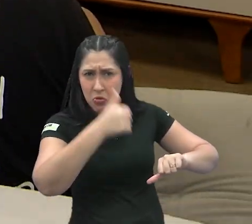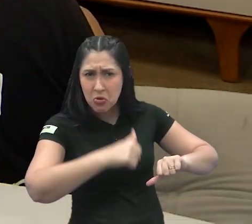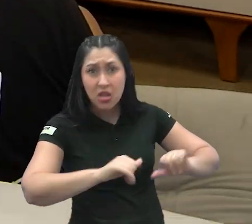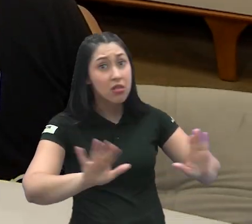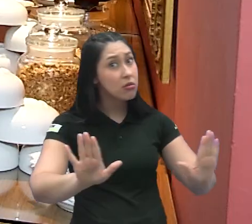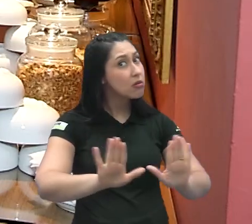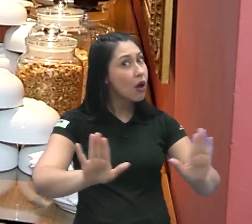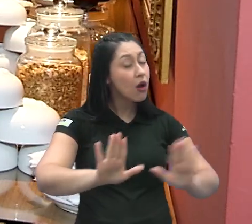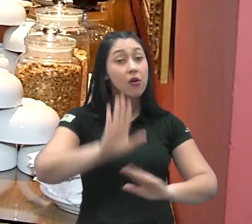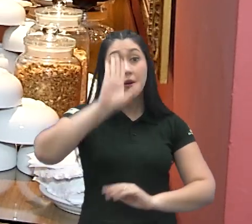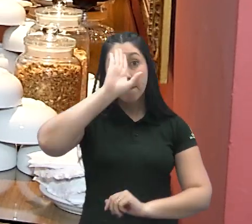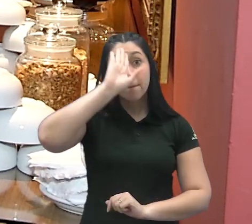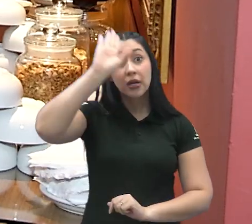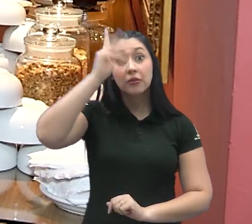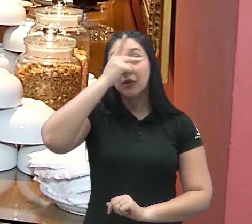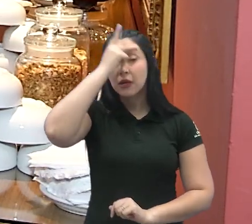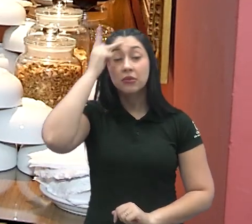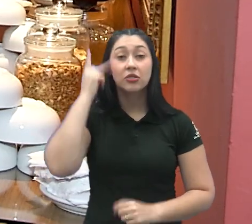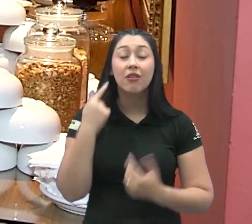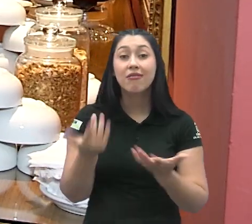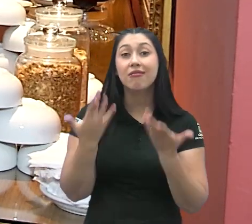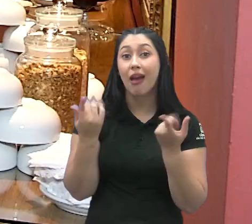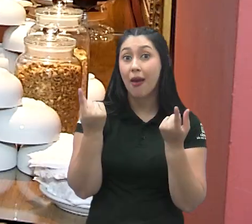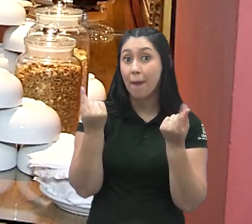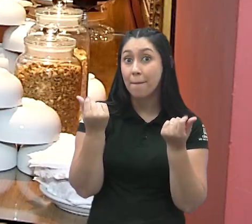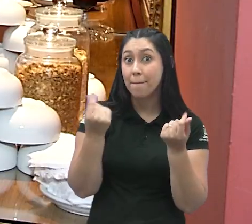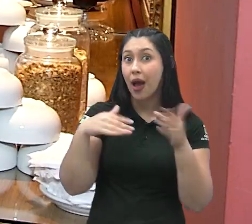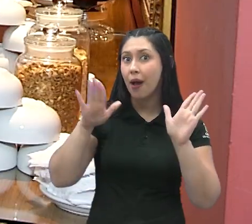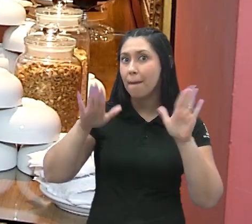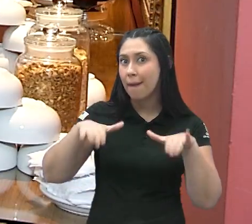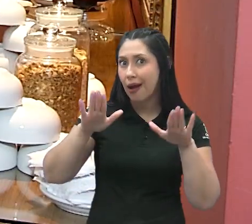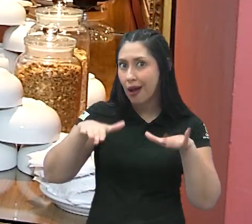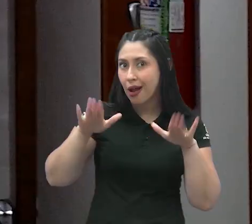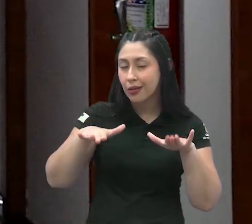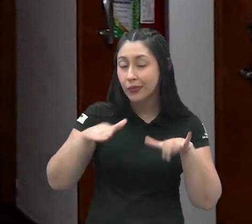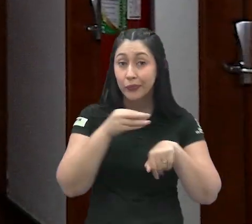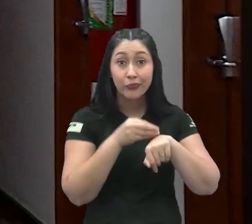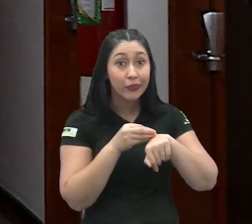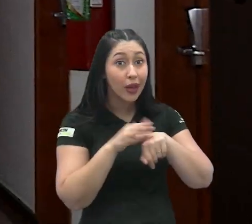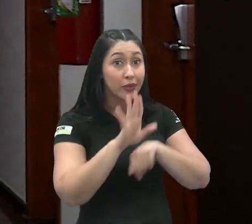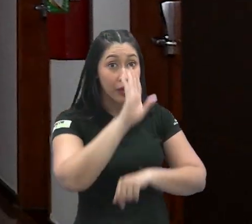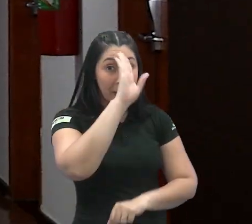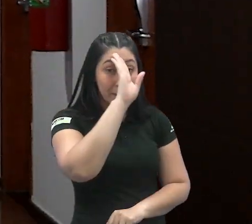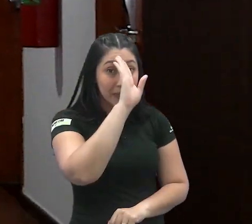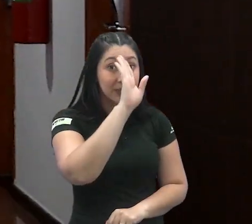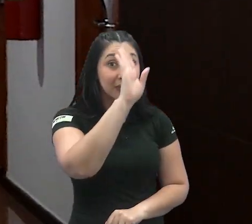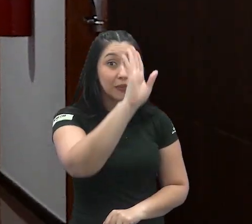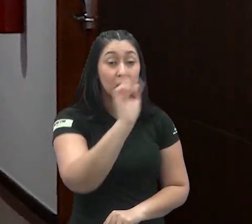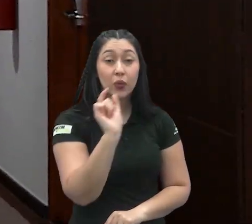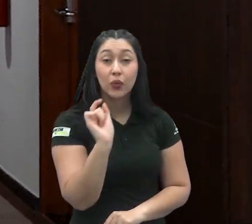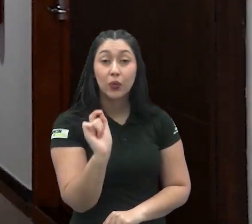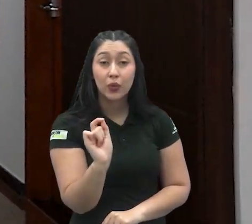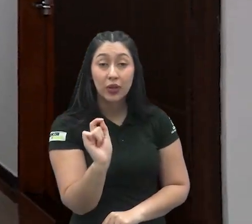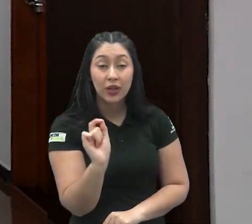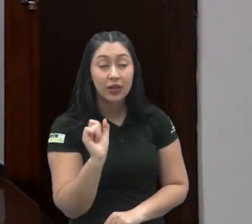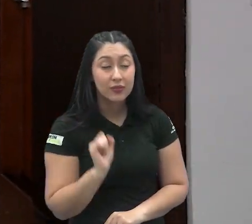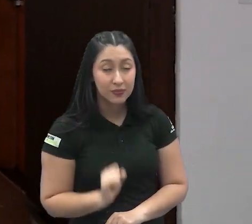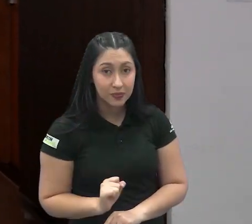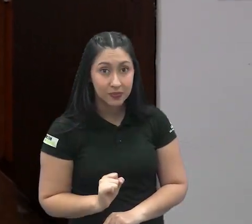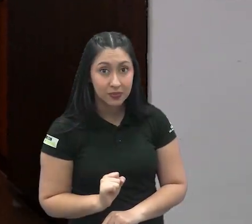quer viajar, principalmente para quem busca por preços mais em conta. A dica principal